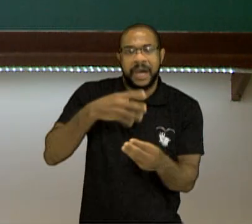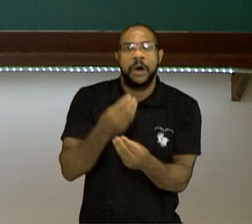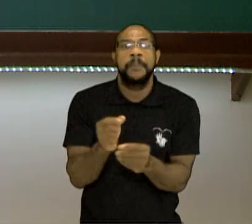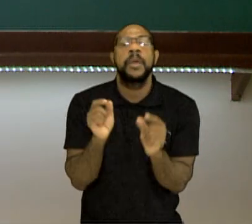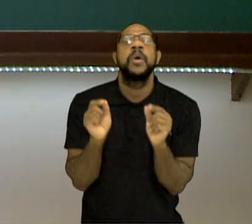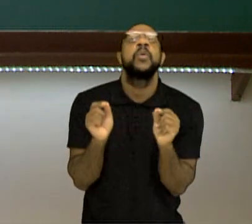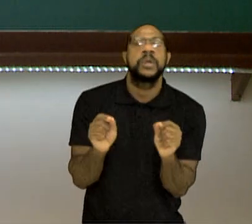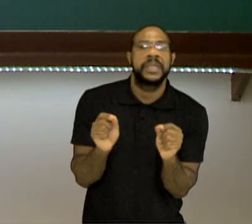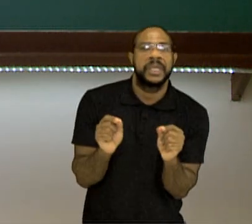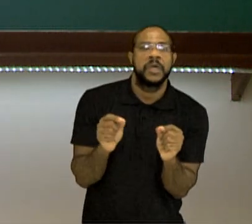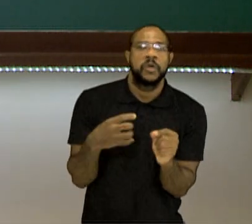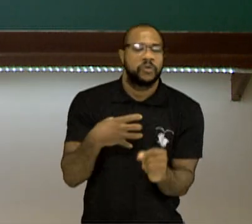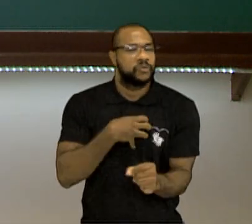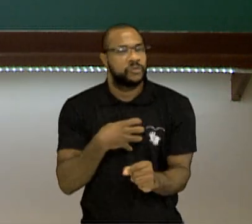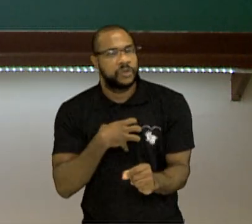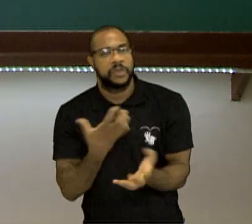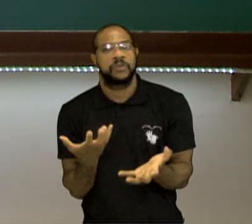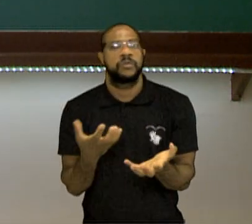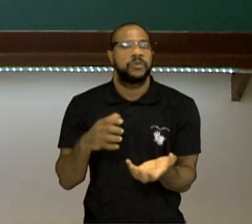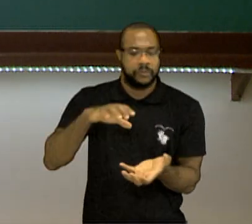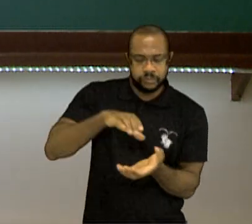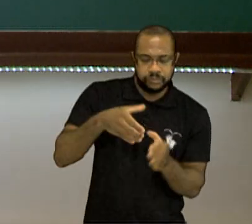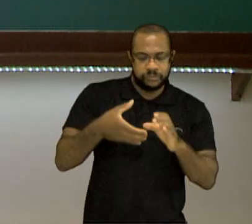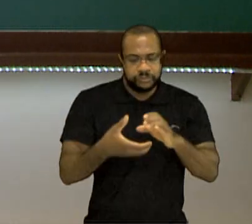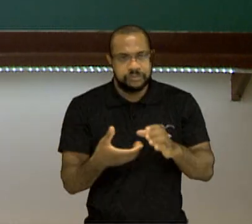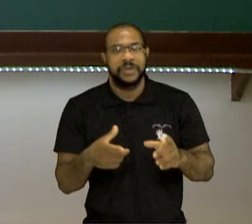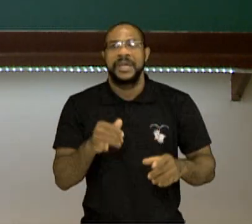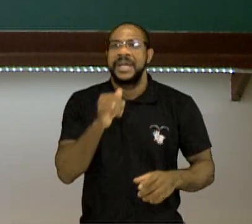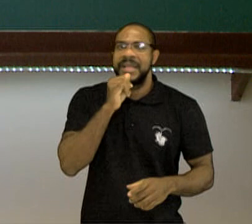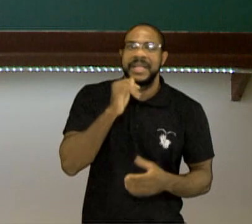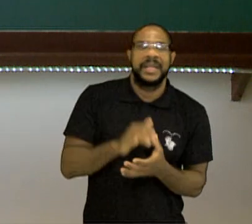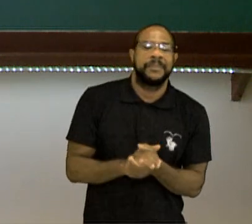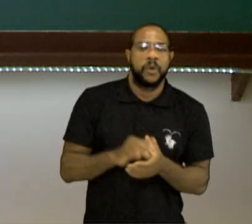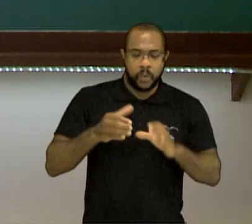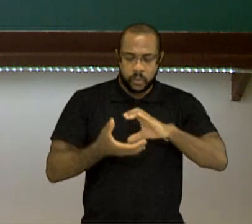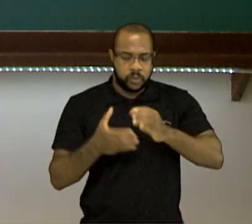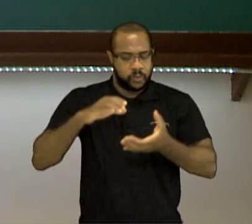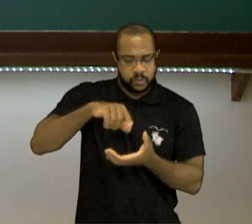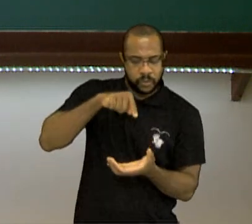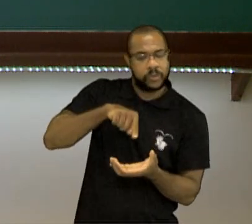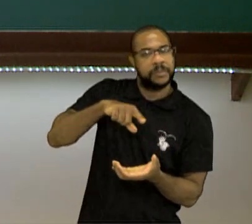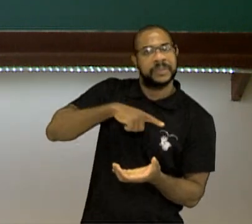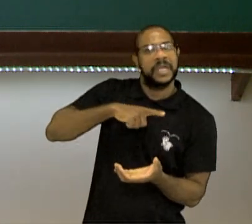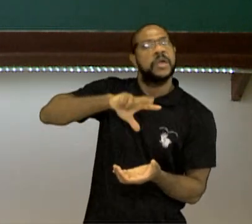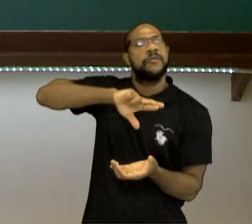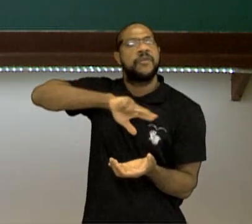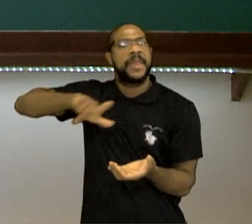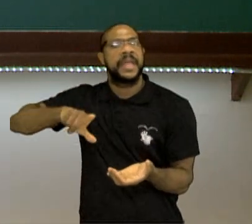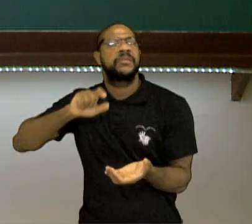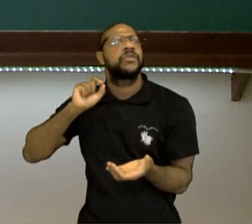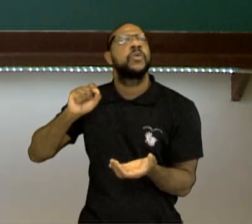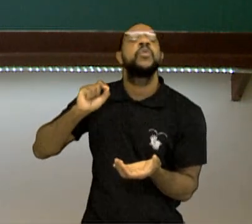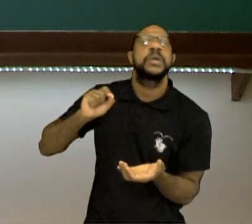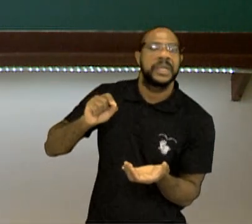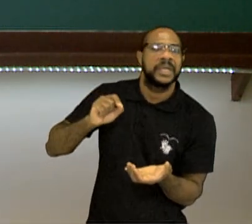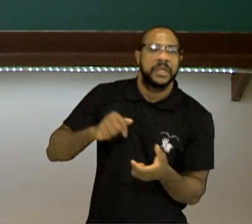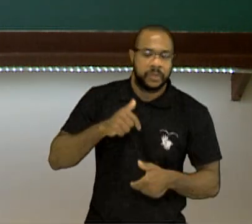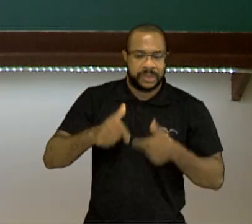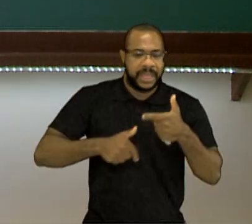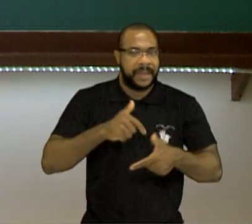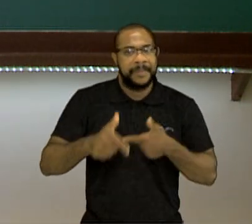As formas, por exemplo, se você pega uma obra do cubismo, ela é diferente de uma obra